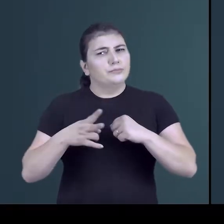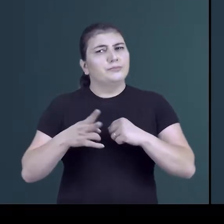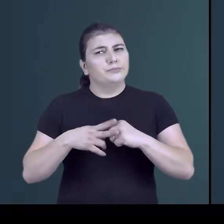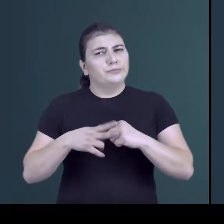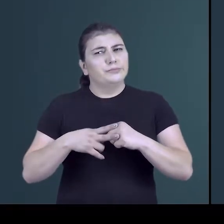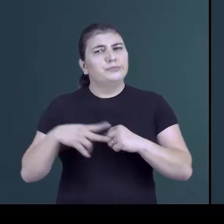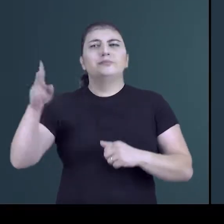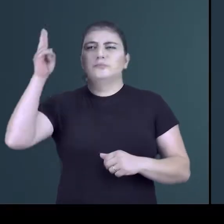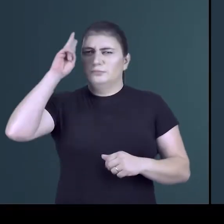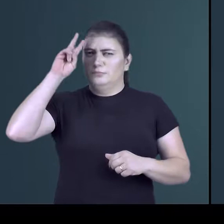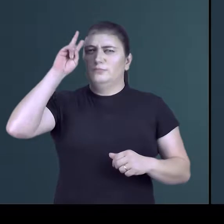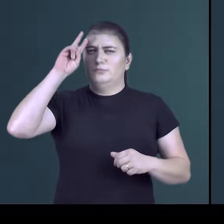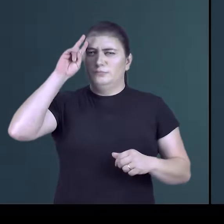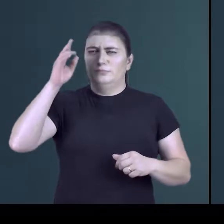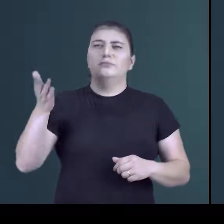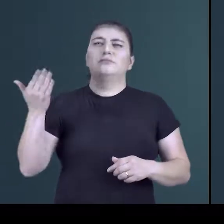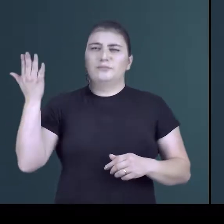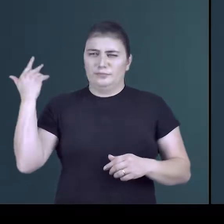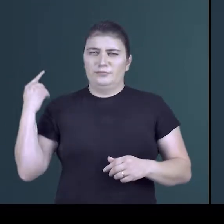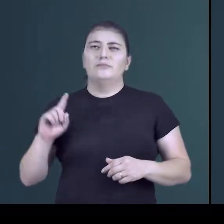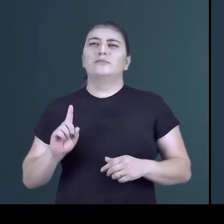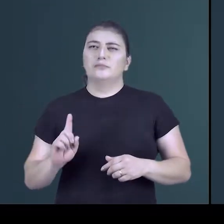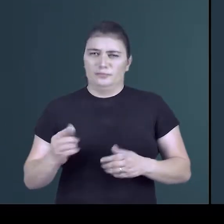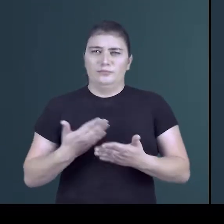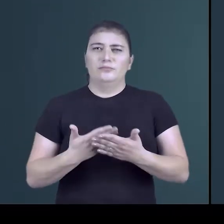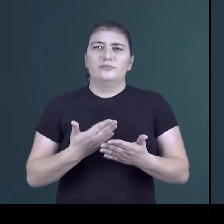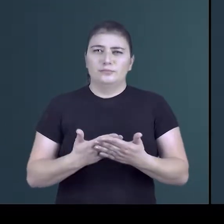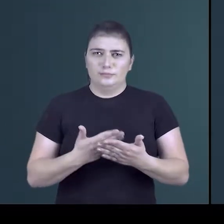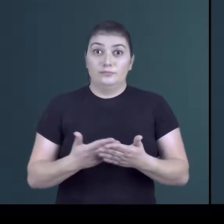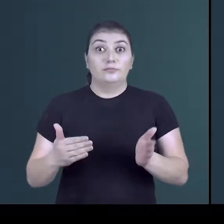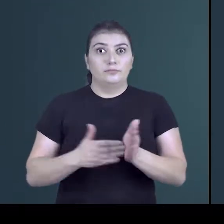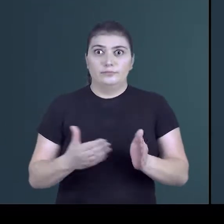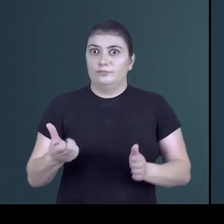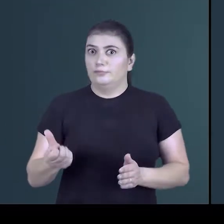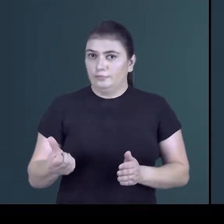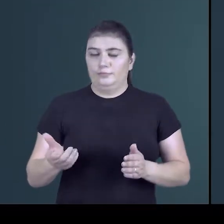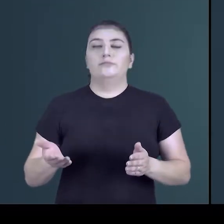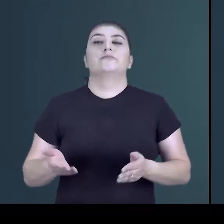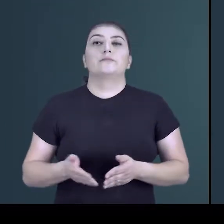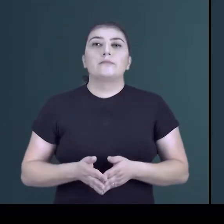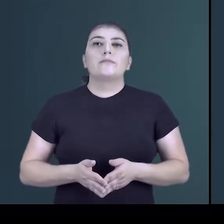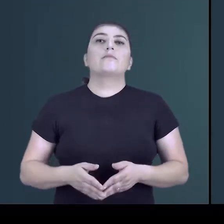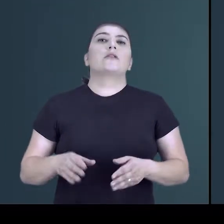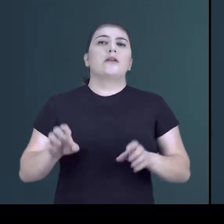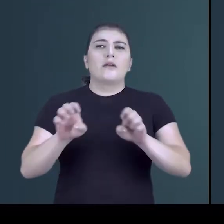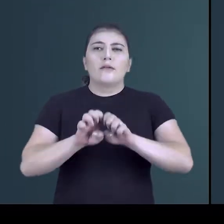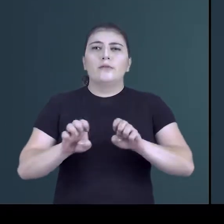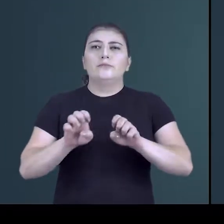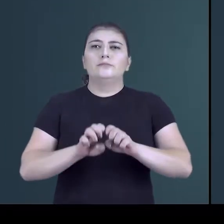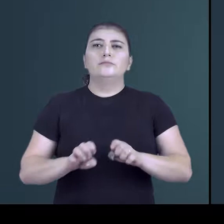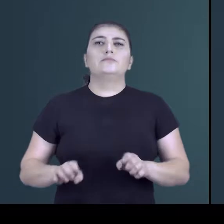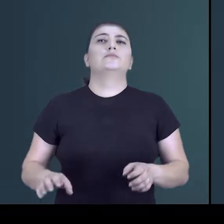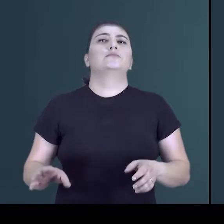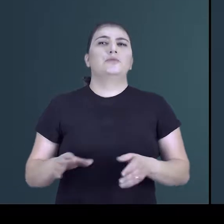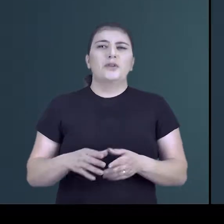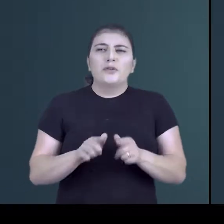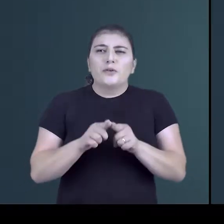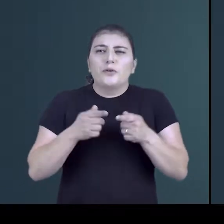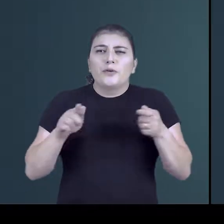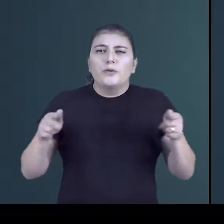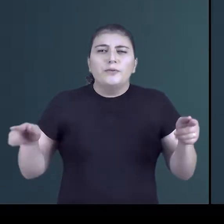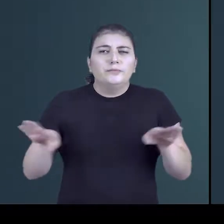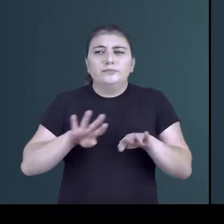verbal. Lembrando que desde a unidade 1 até a unidade 6, verificamos as estruturas